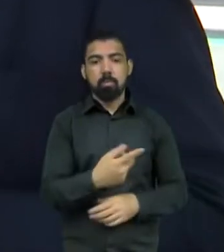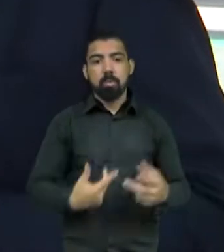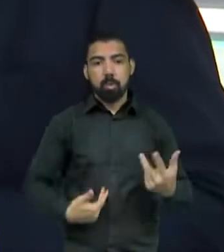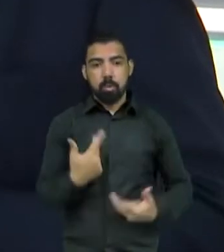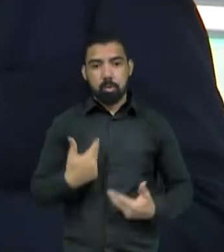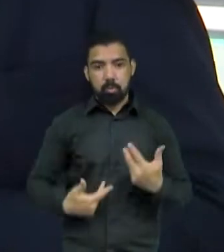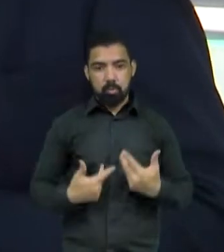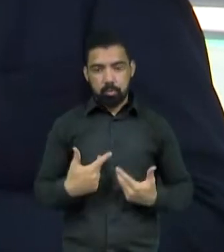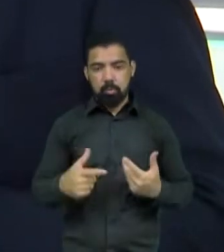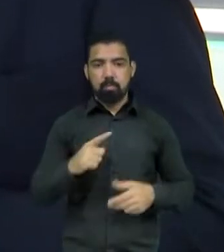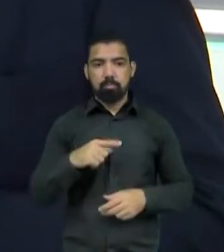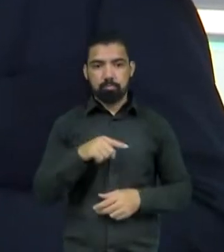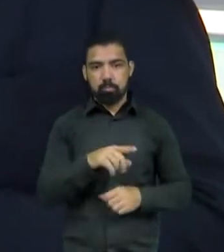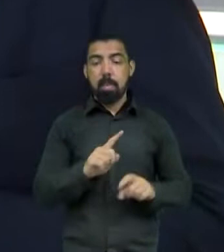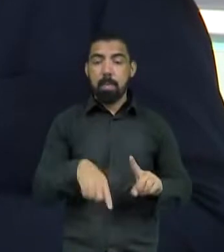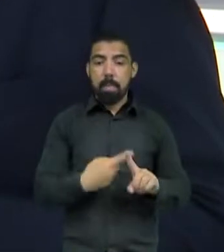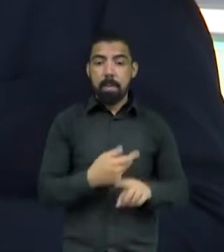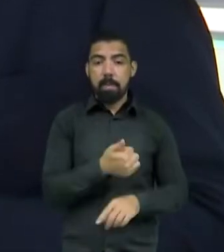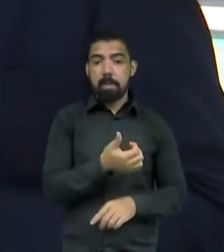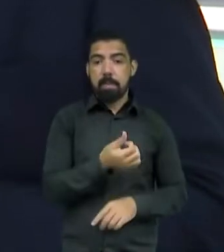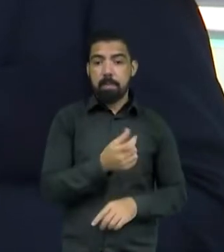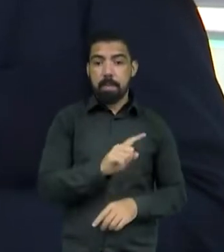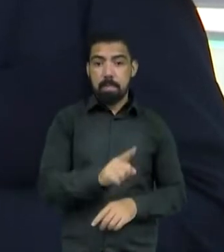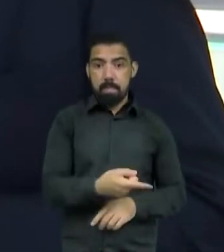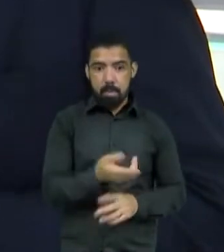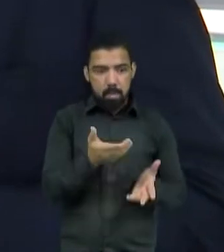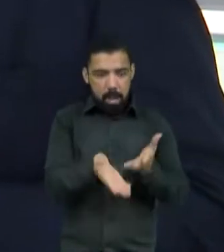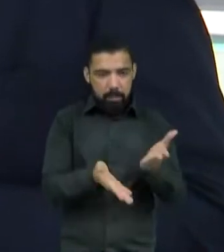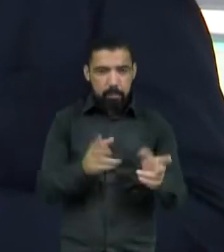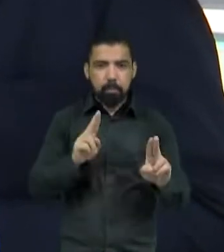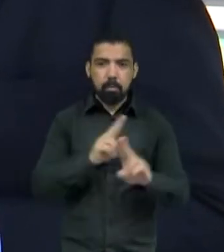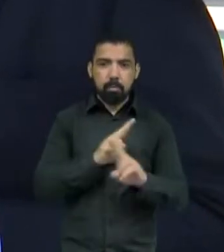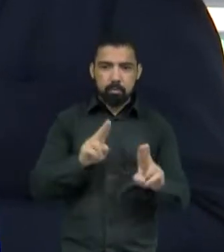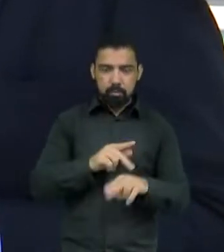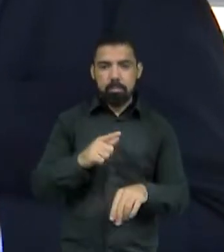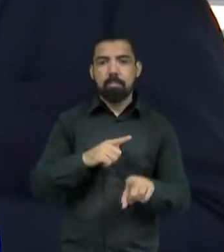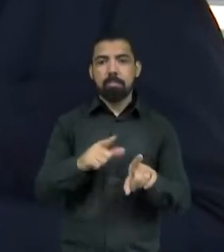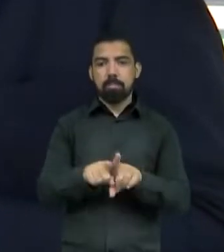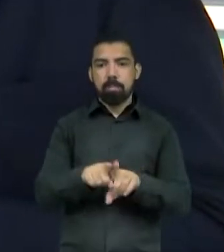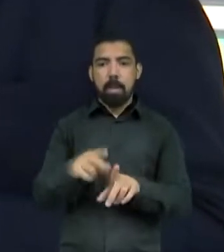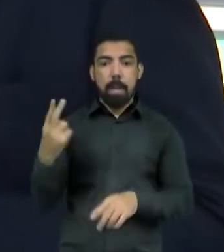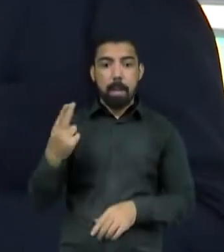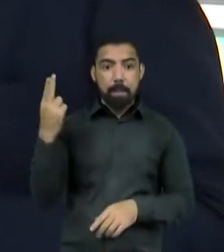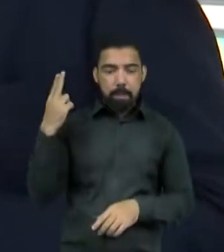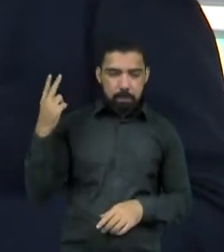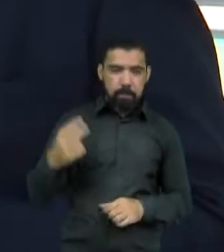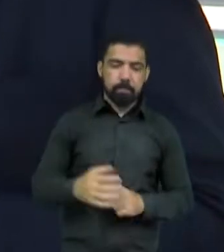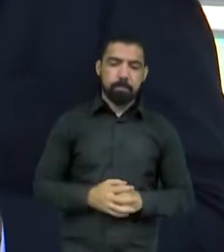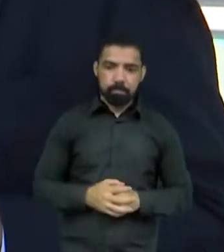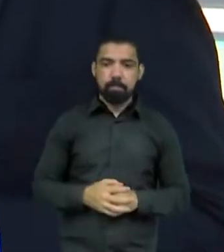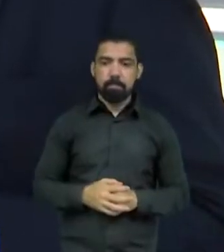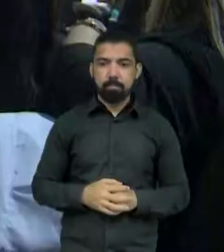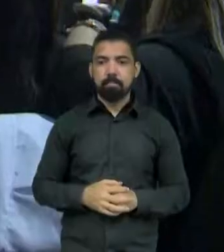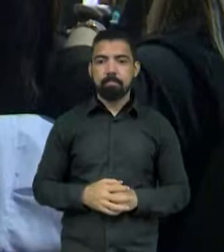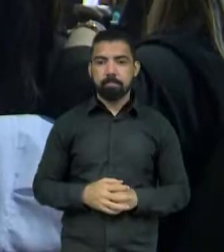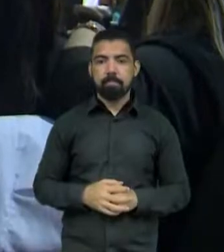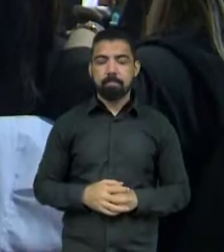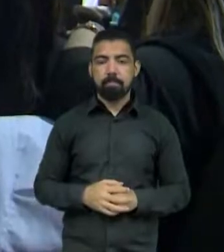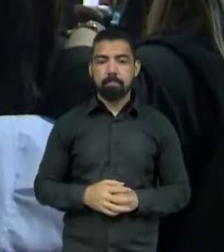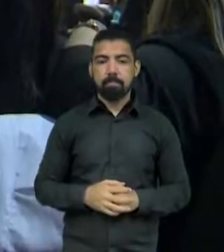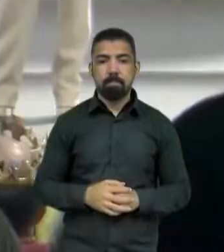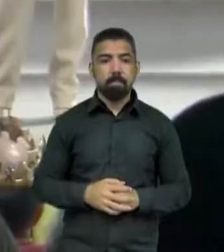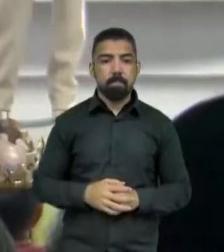de 126 mil atendimentos de urgência e emergência para o público infantil aqui da capital.